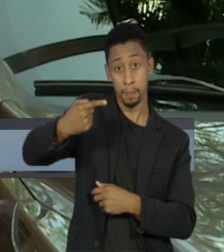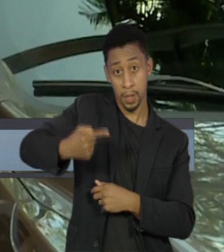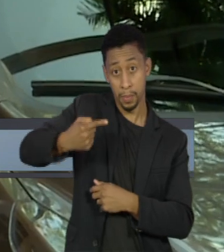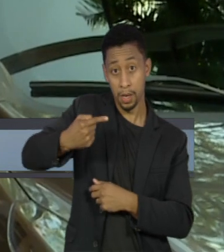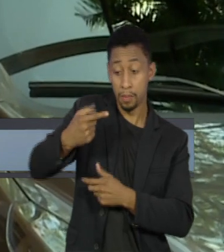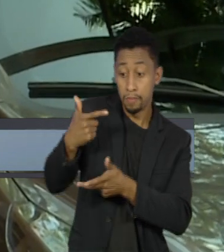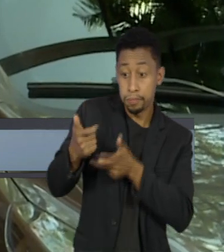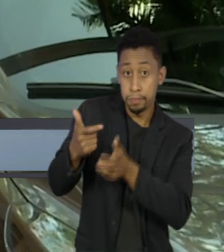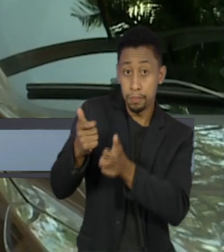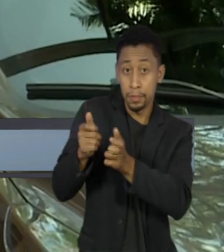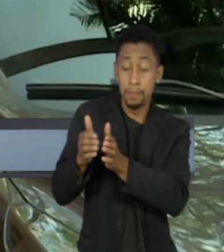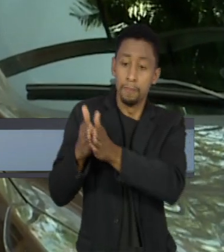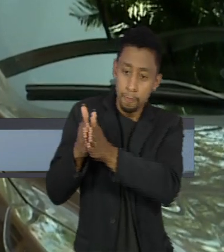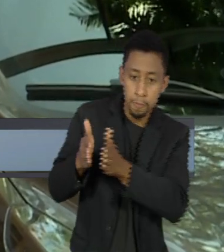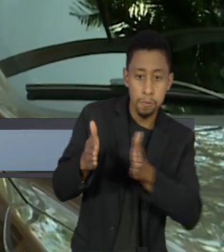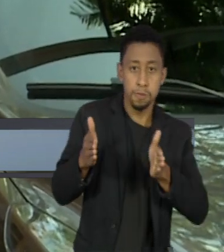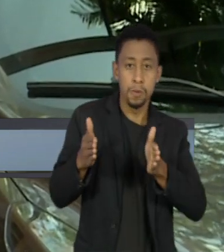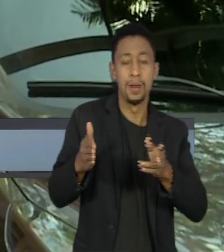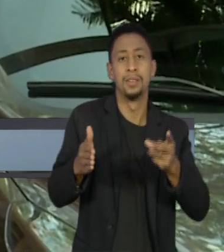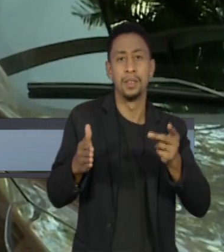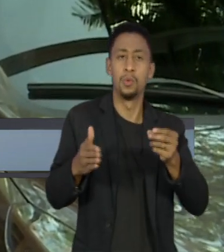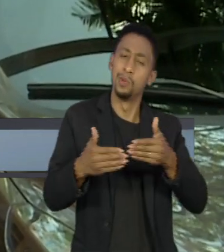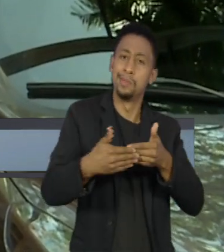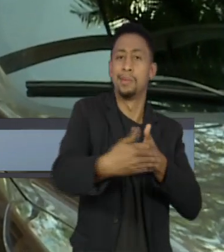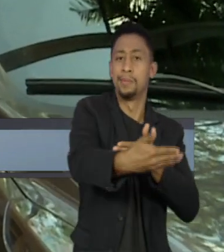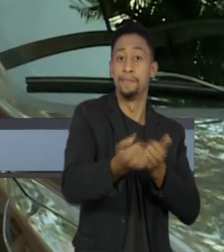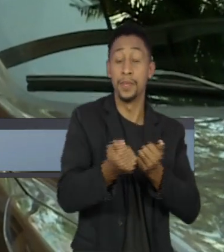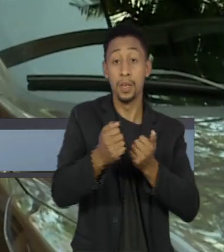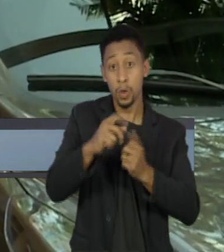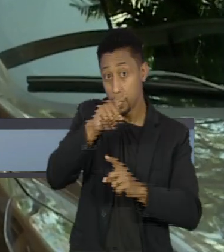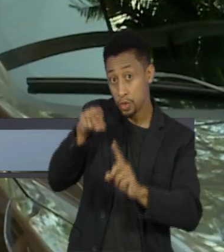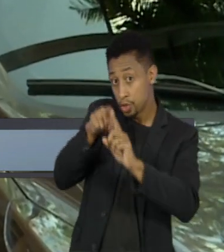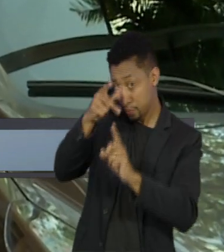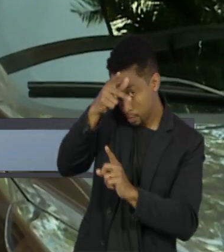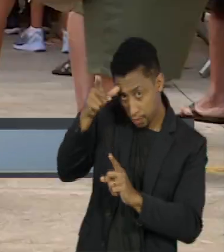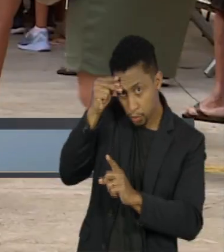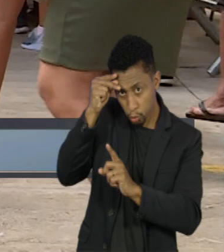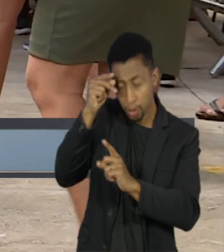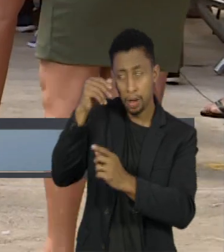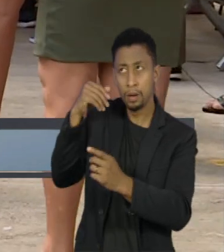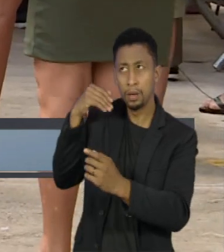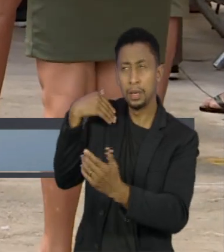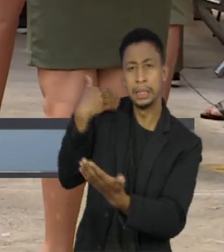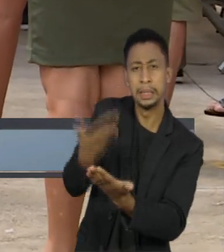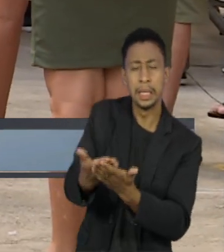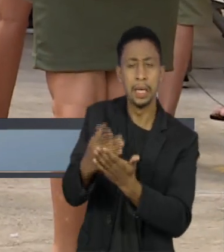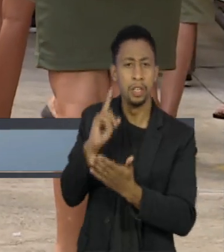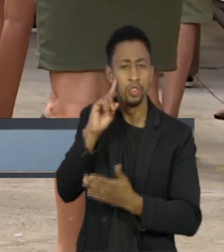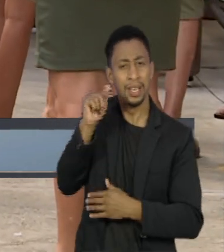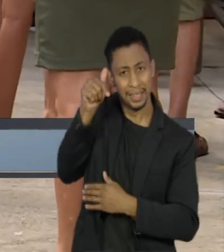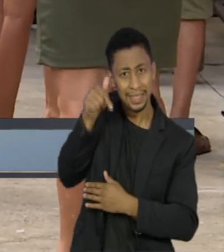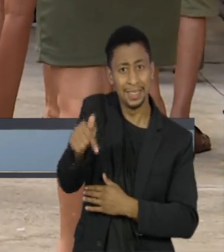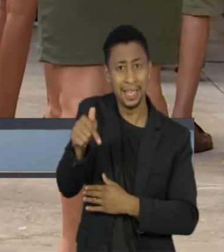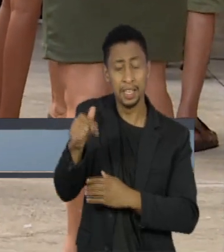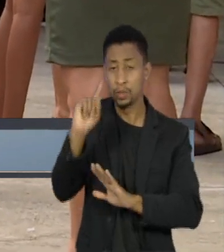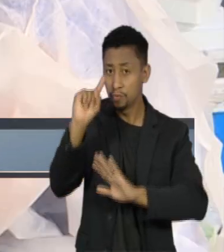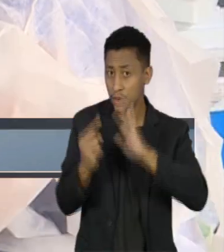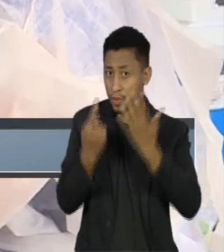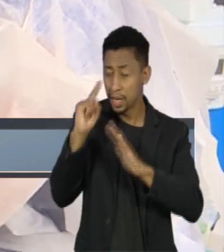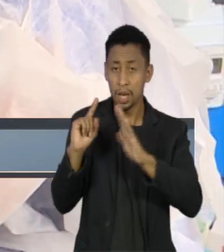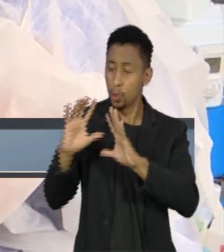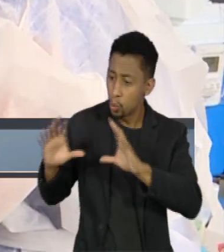de vacinação. O objetivo da prefeitura é de que até o dia 7 de fevereiro, todas as pessoas da faixa etária